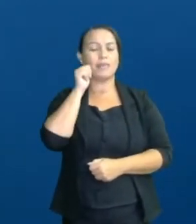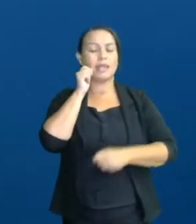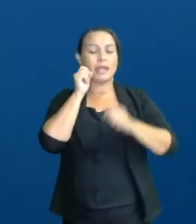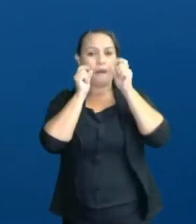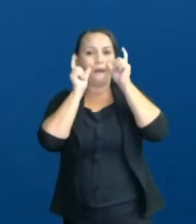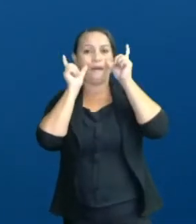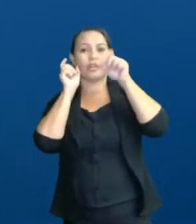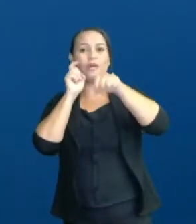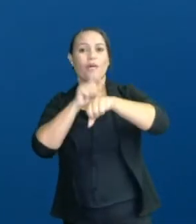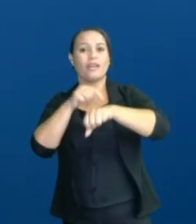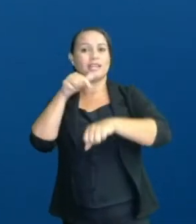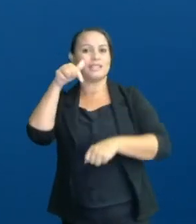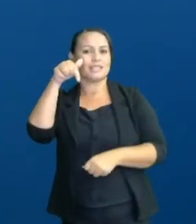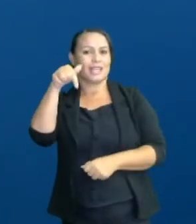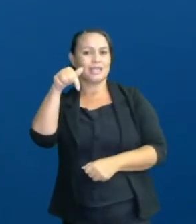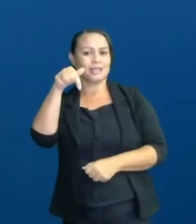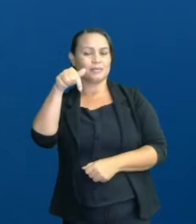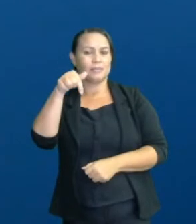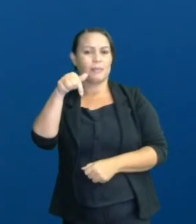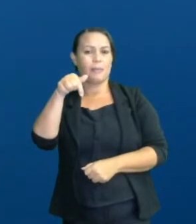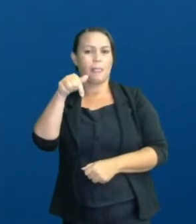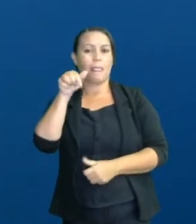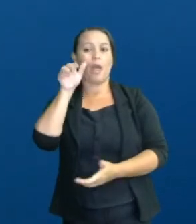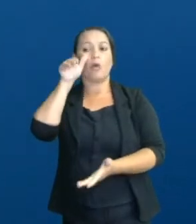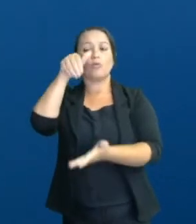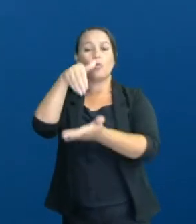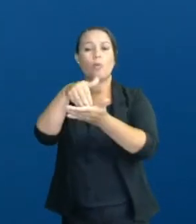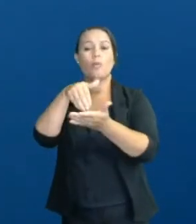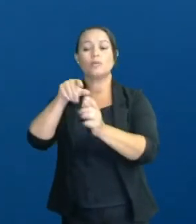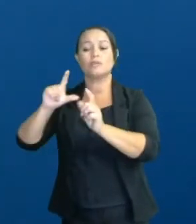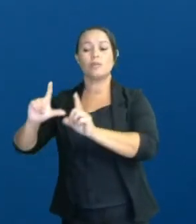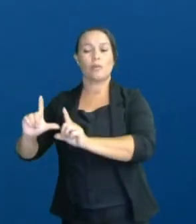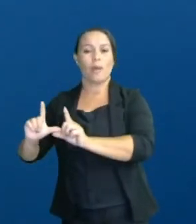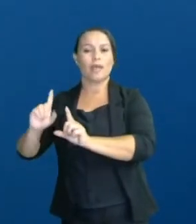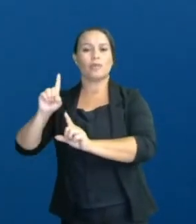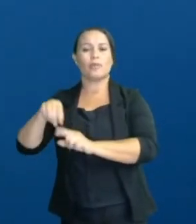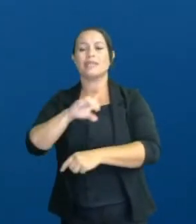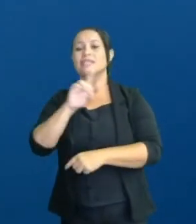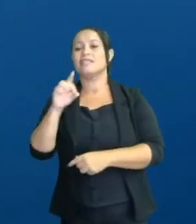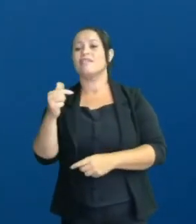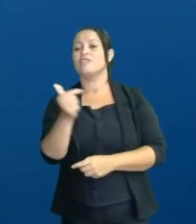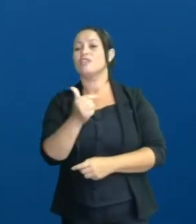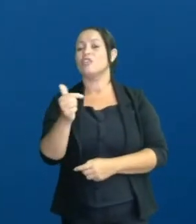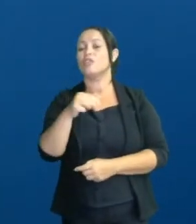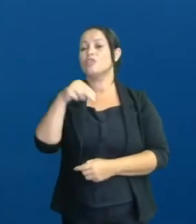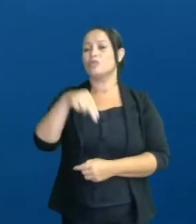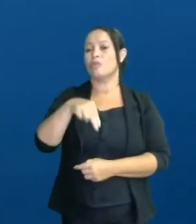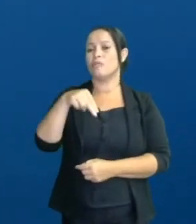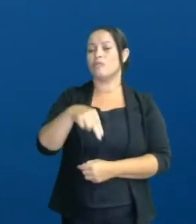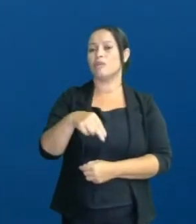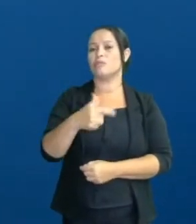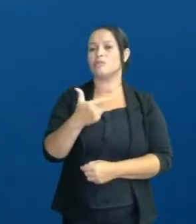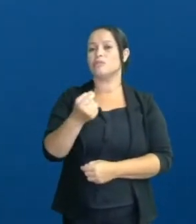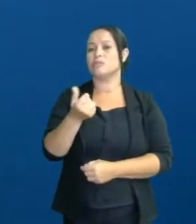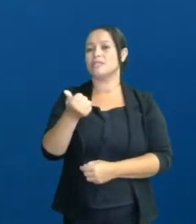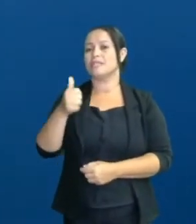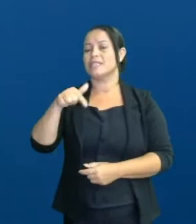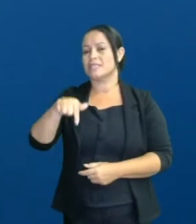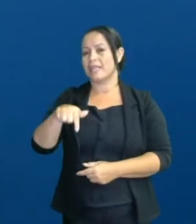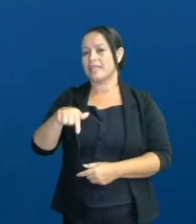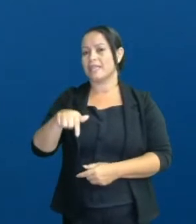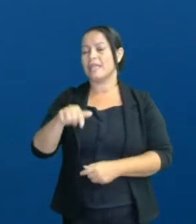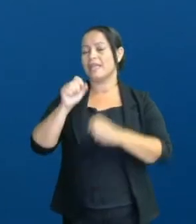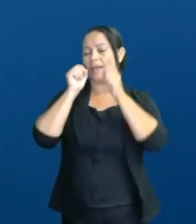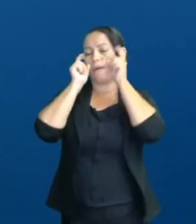às 7 horas em ponto. No último quadro é 22 de novembro de 2017 e